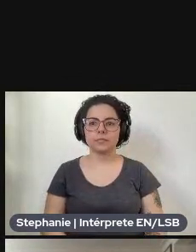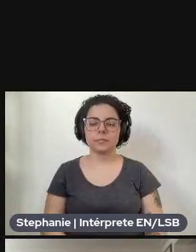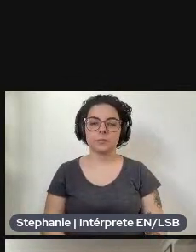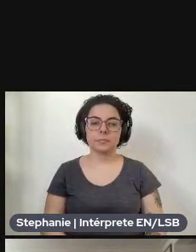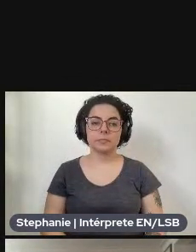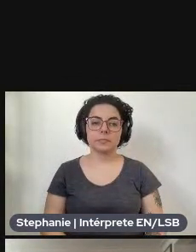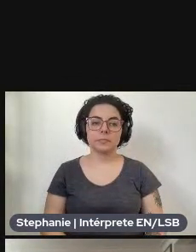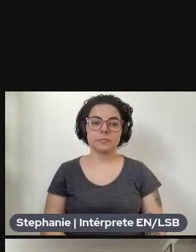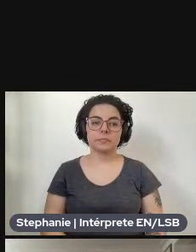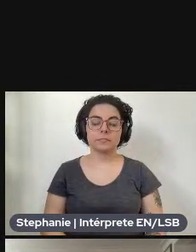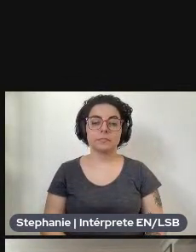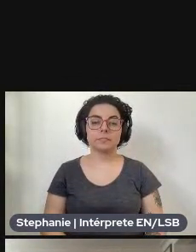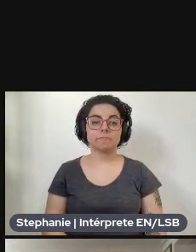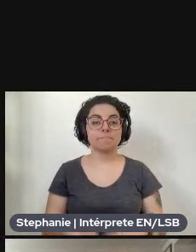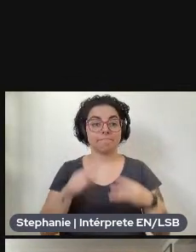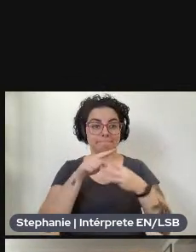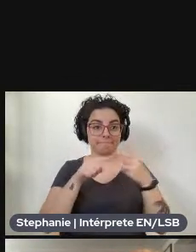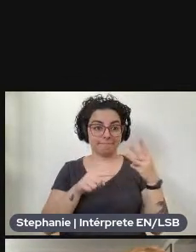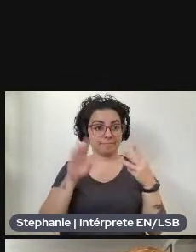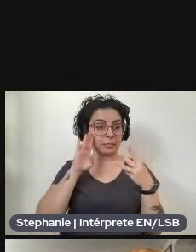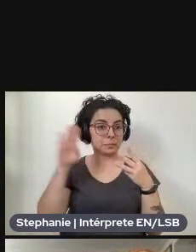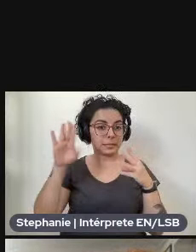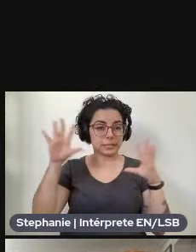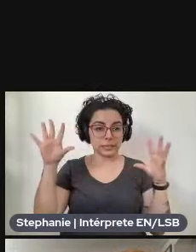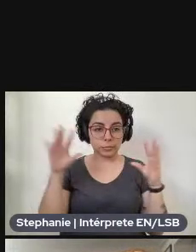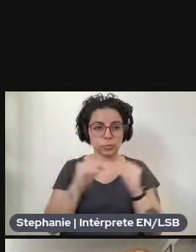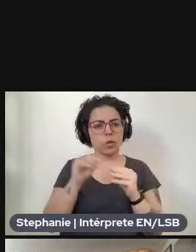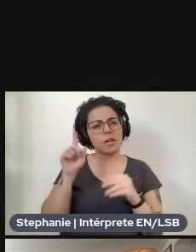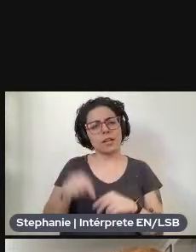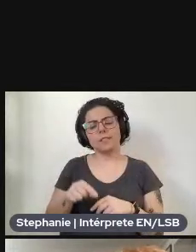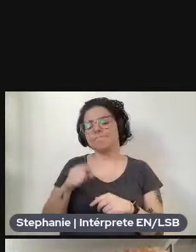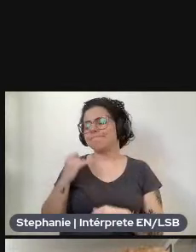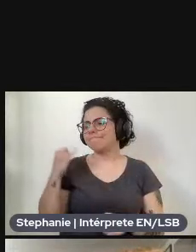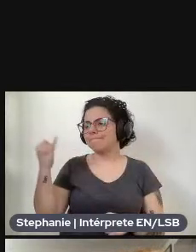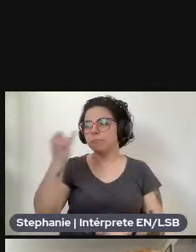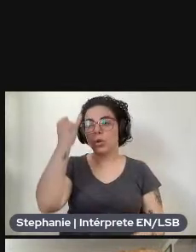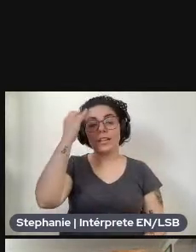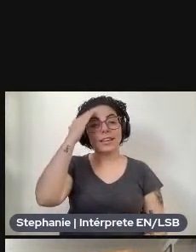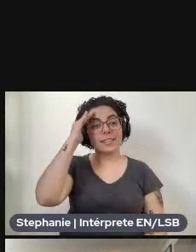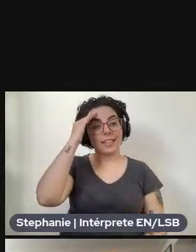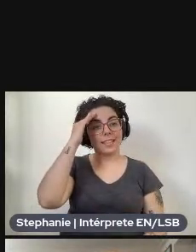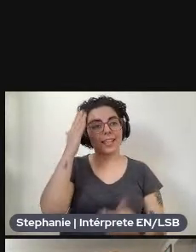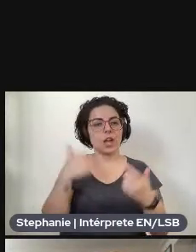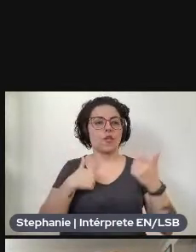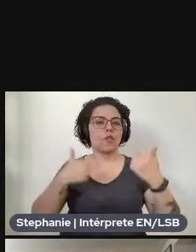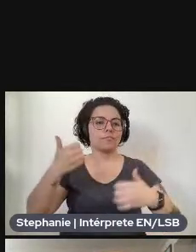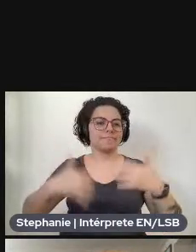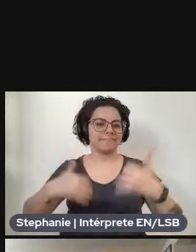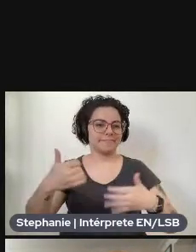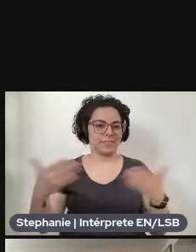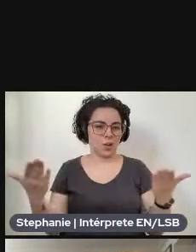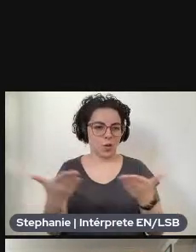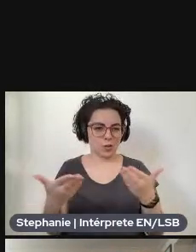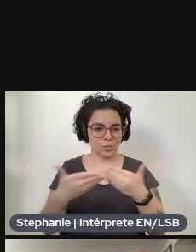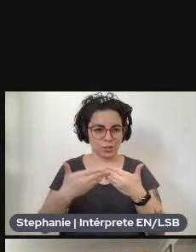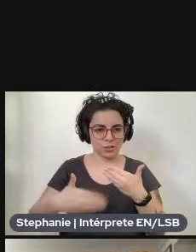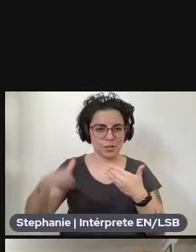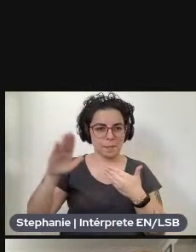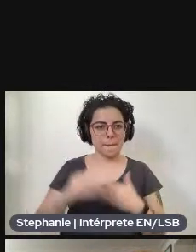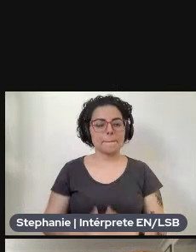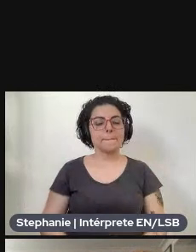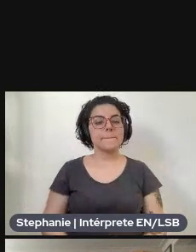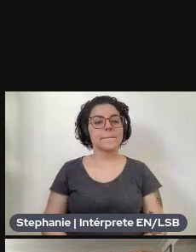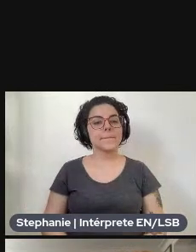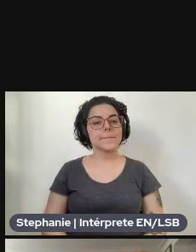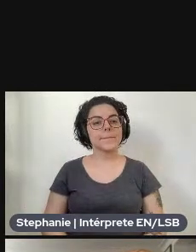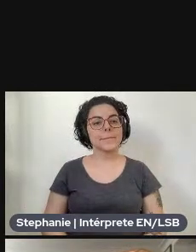Portanto, três princípios que eu acho fundamentais para lidar com o problema que vos venho trazer hoje aqui. Portanto,